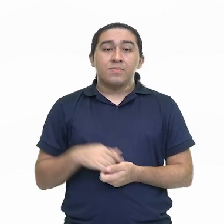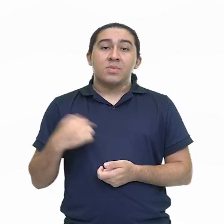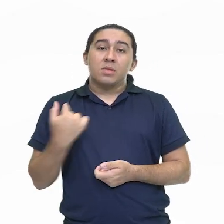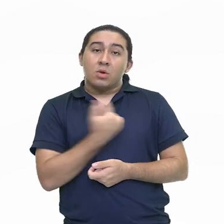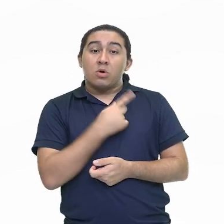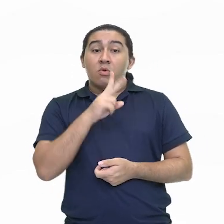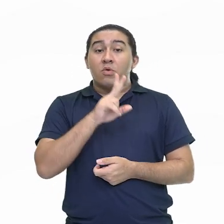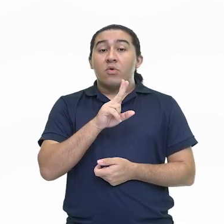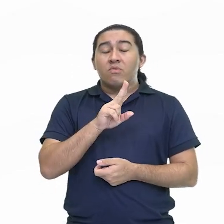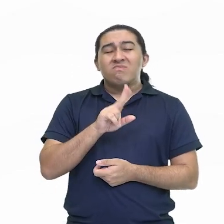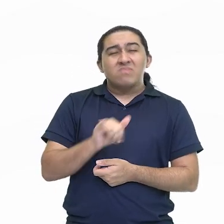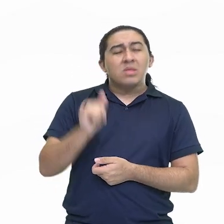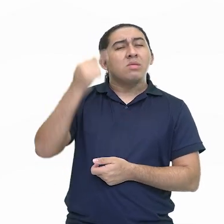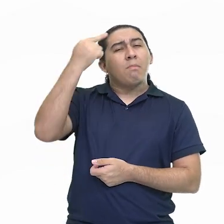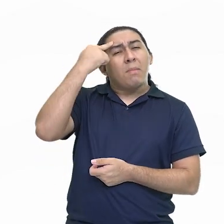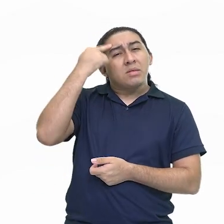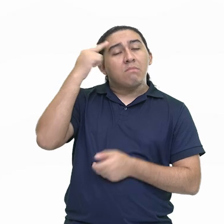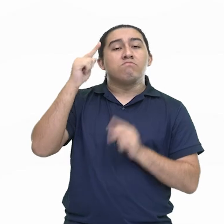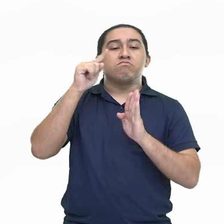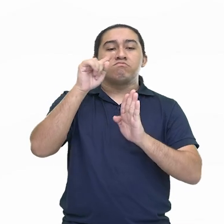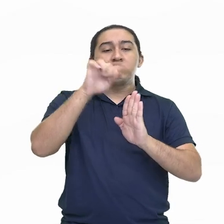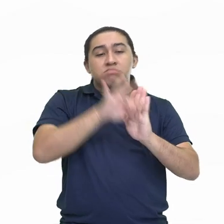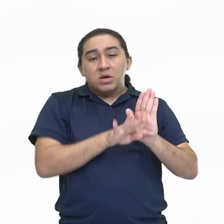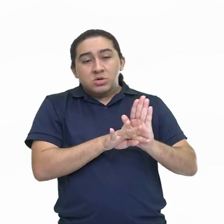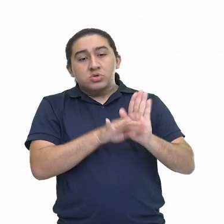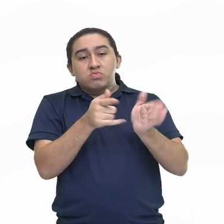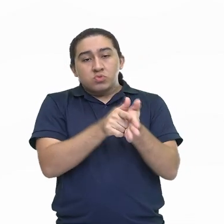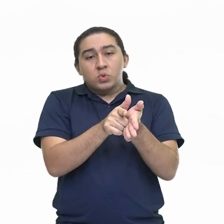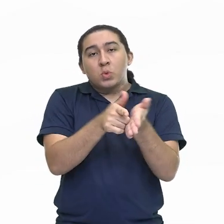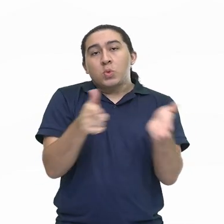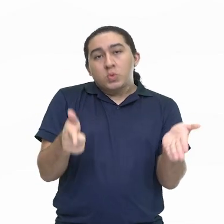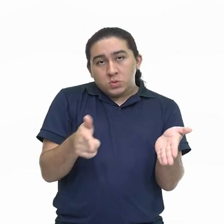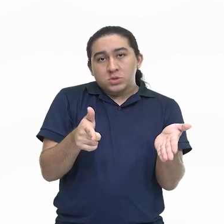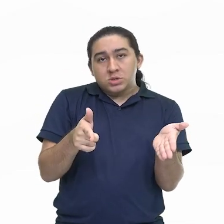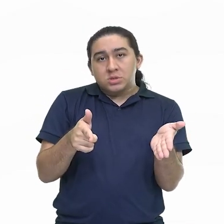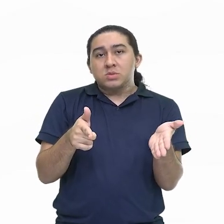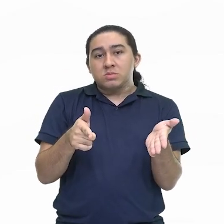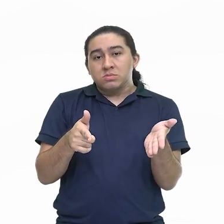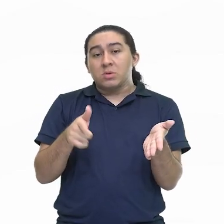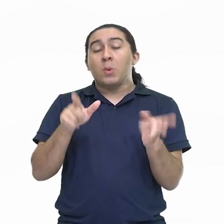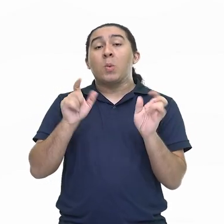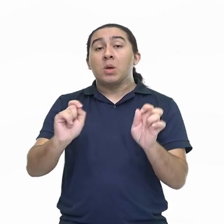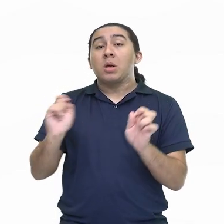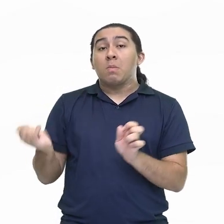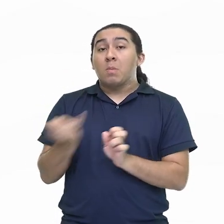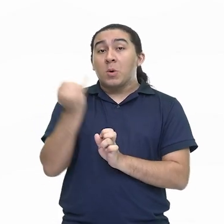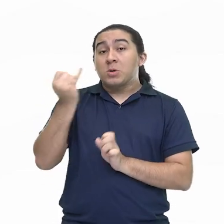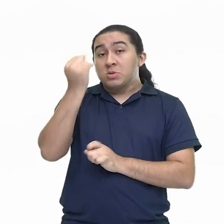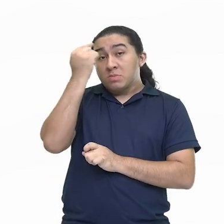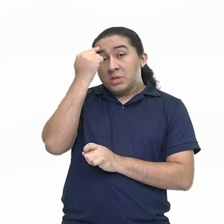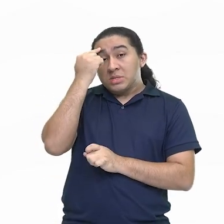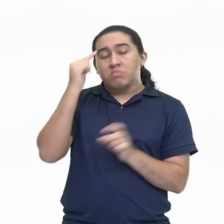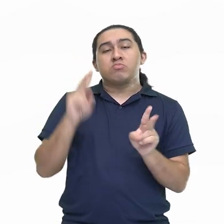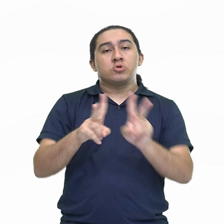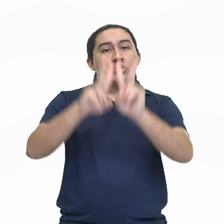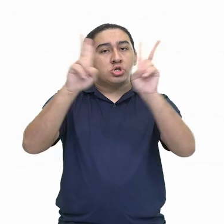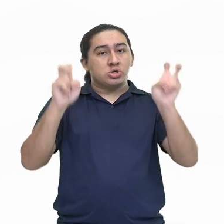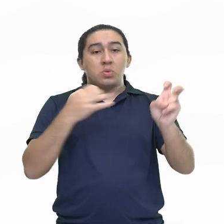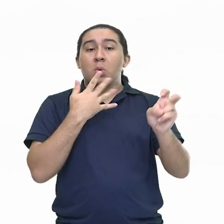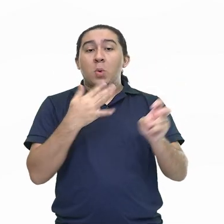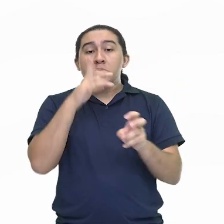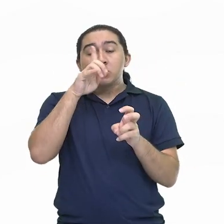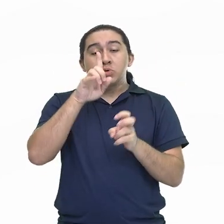vai falar, né, de notícia, o que é importante, aí o título,